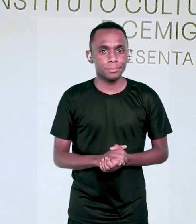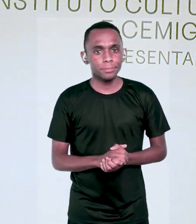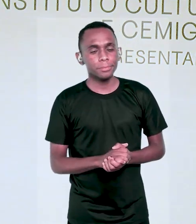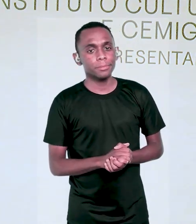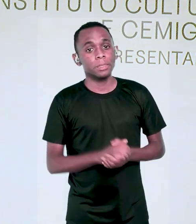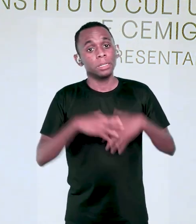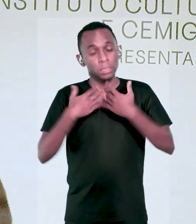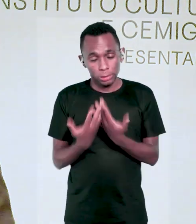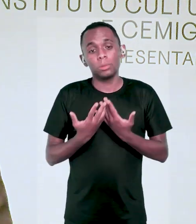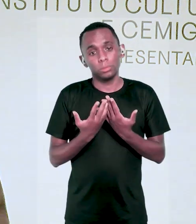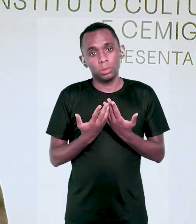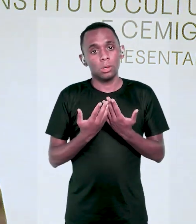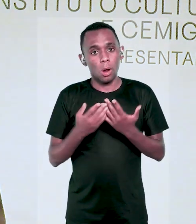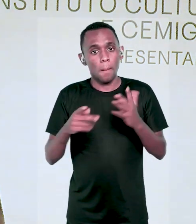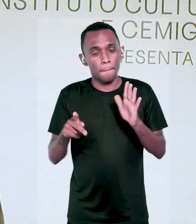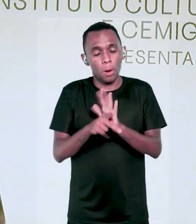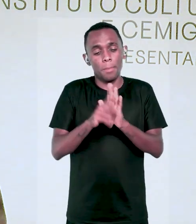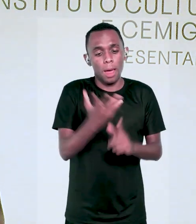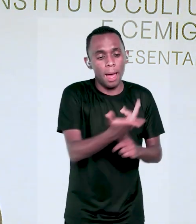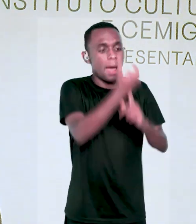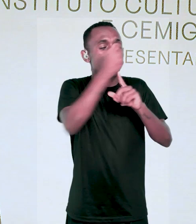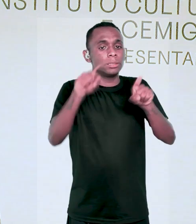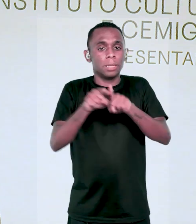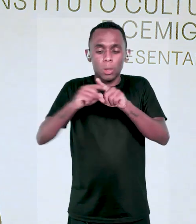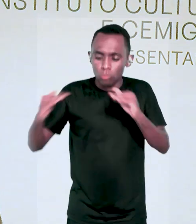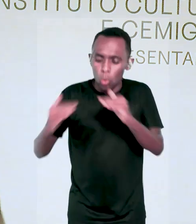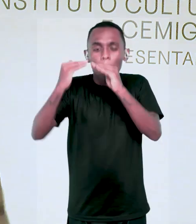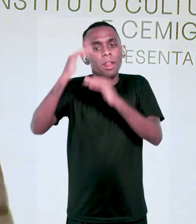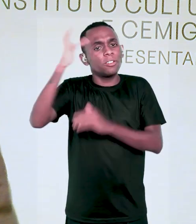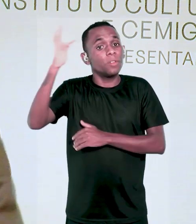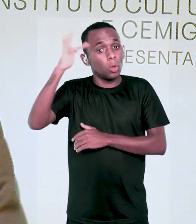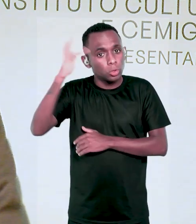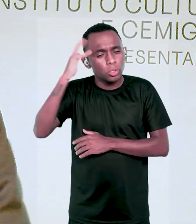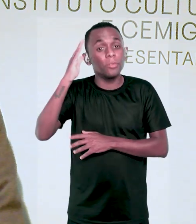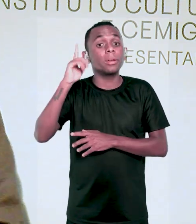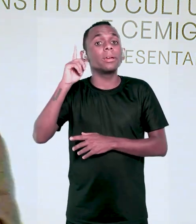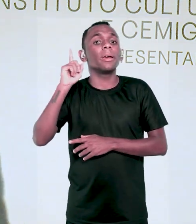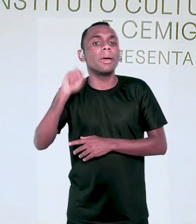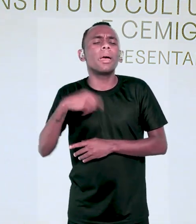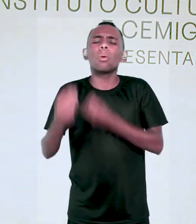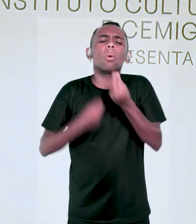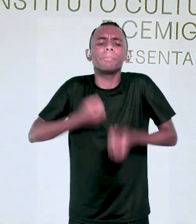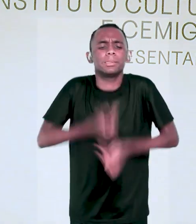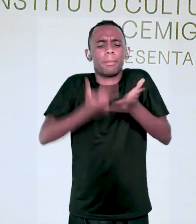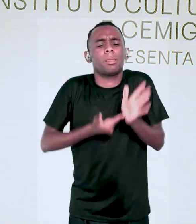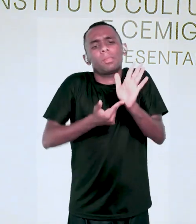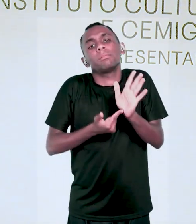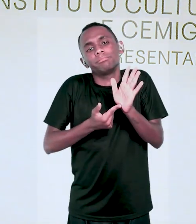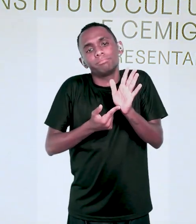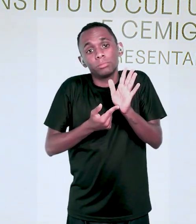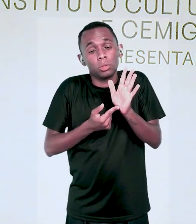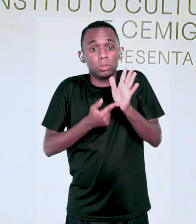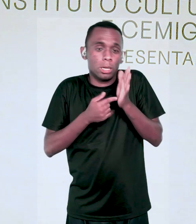a diferença fundamental de meios entre a obra de arte e um tratado filosófico reside na forma